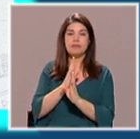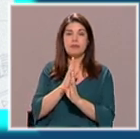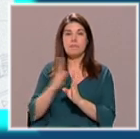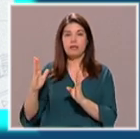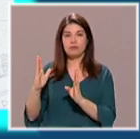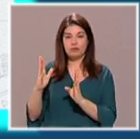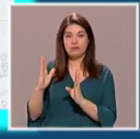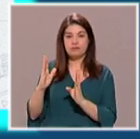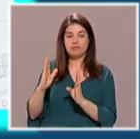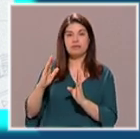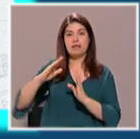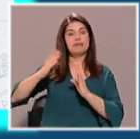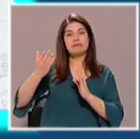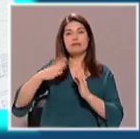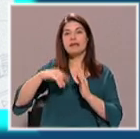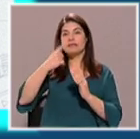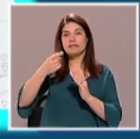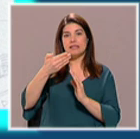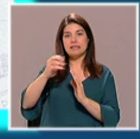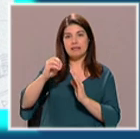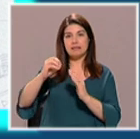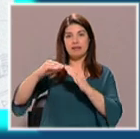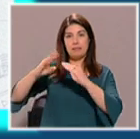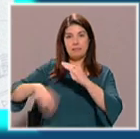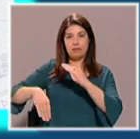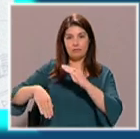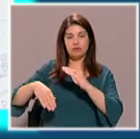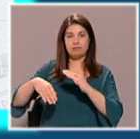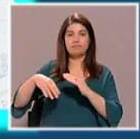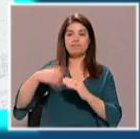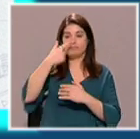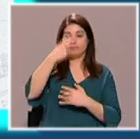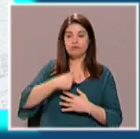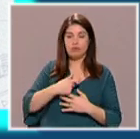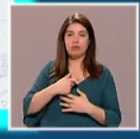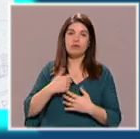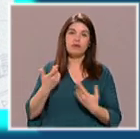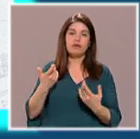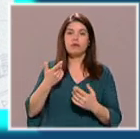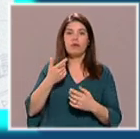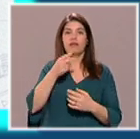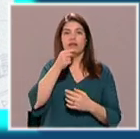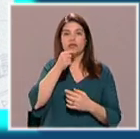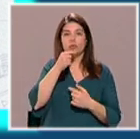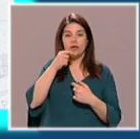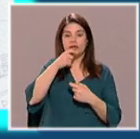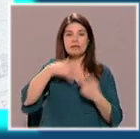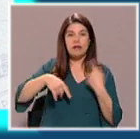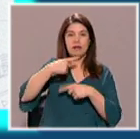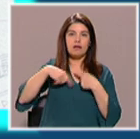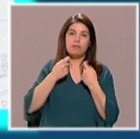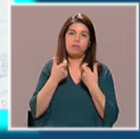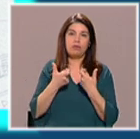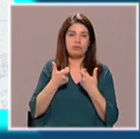as situações. Abaixo dos 70 mg por decilitro, um indivíduo entra em hipoglicemia.